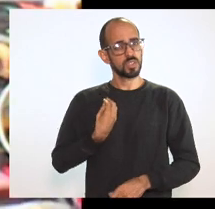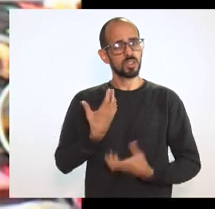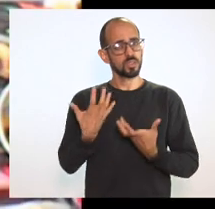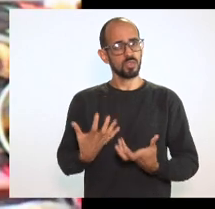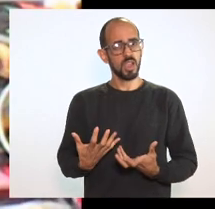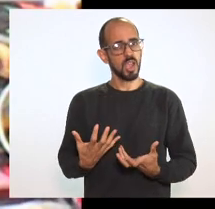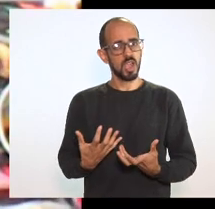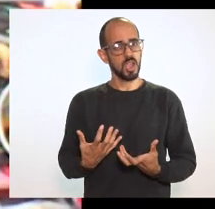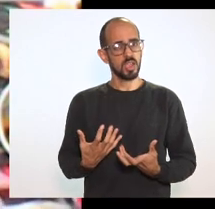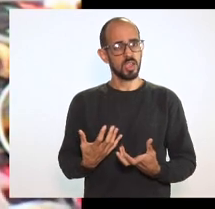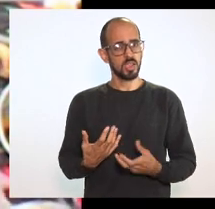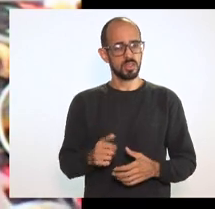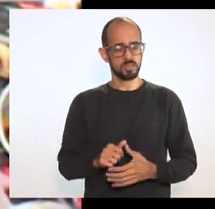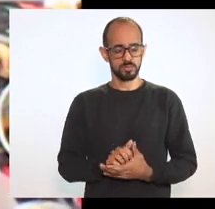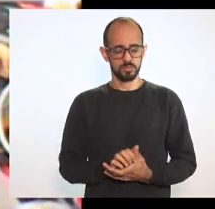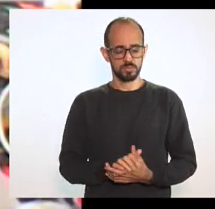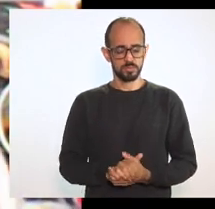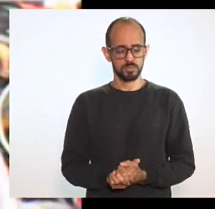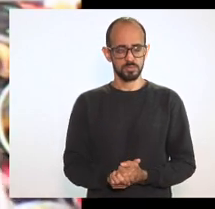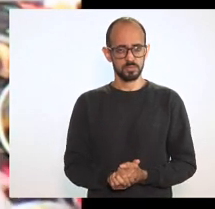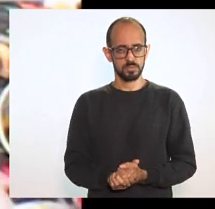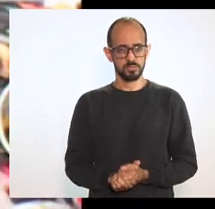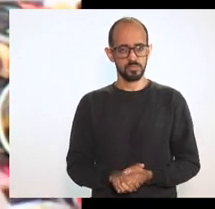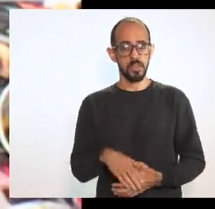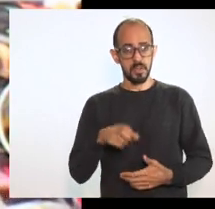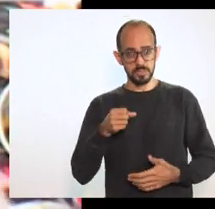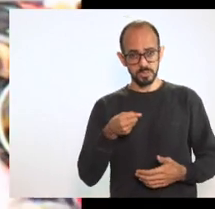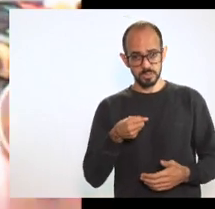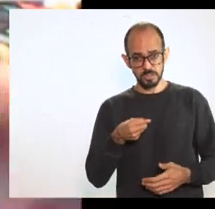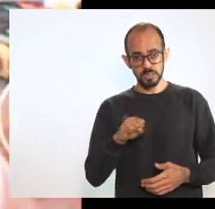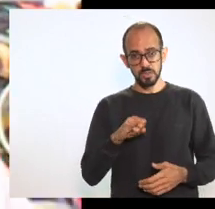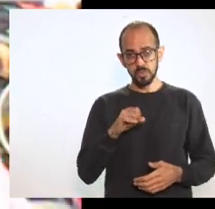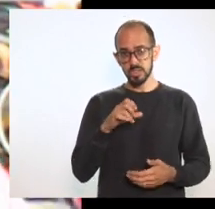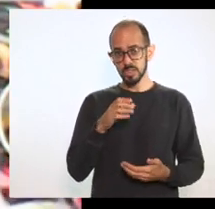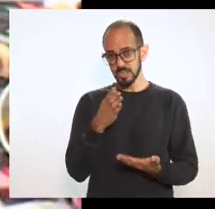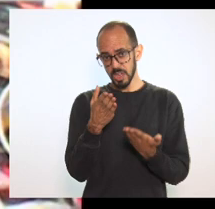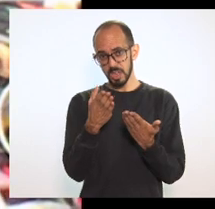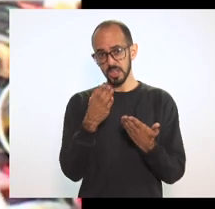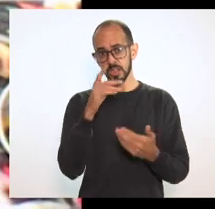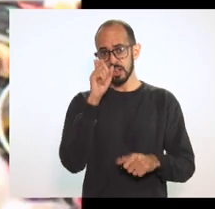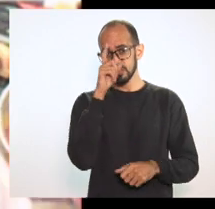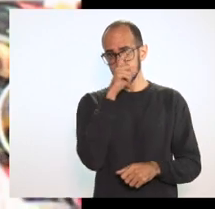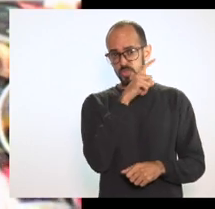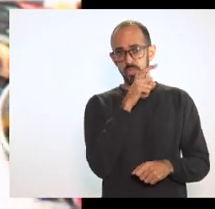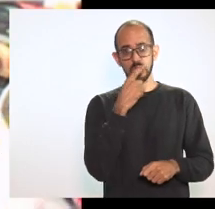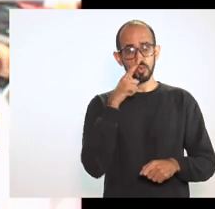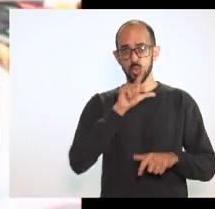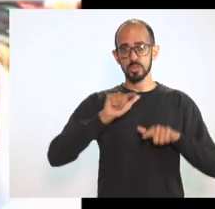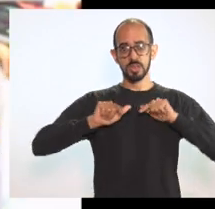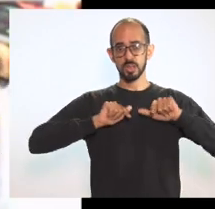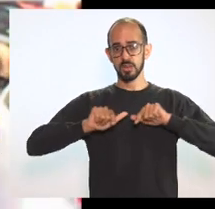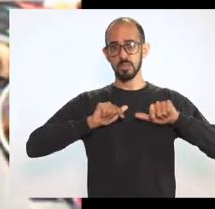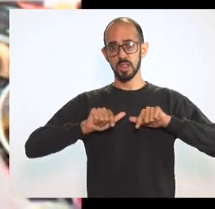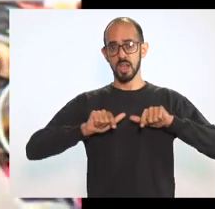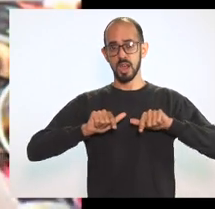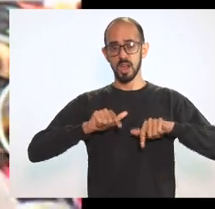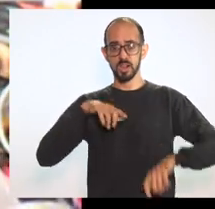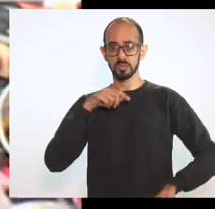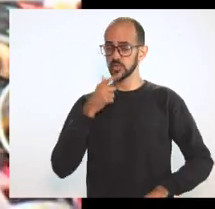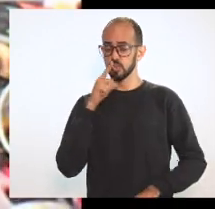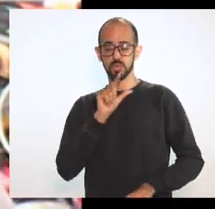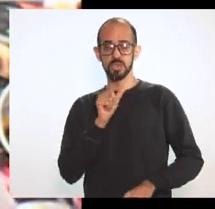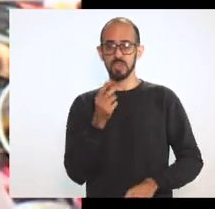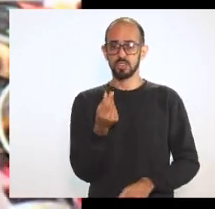enganar. Você que está com dificuldade, você que não consegue trabalhar, que está sem dinheiro, que está com o seu negócio